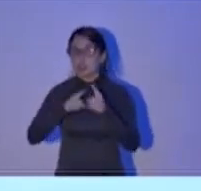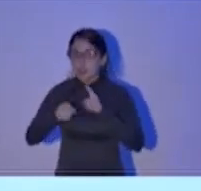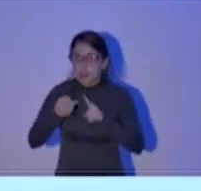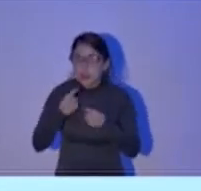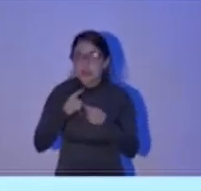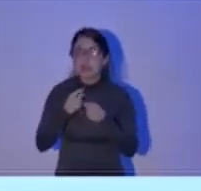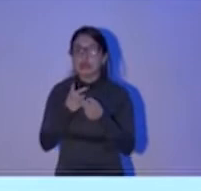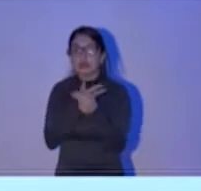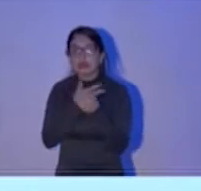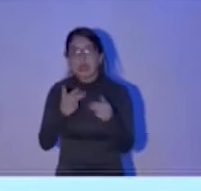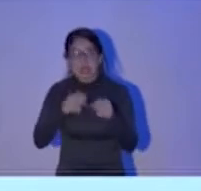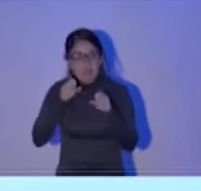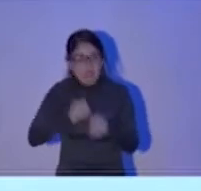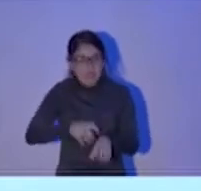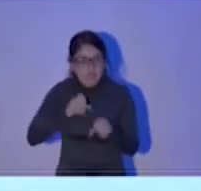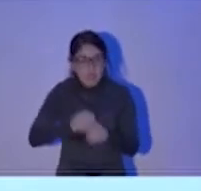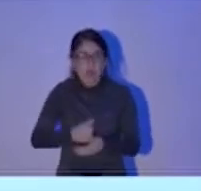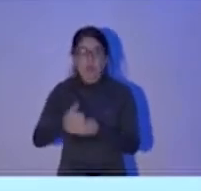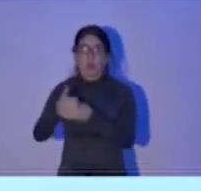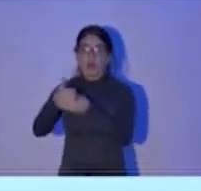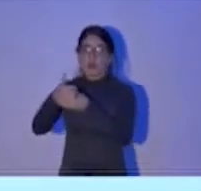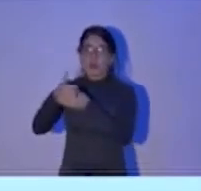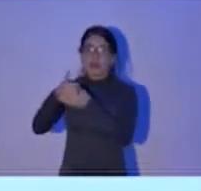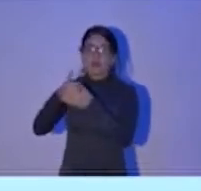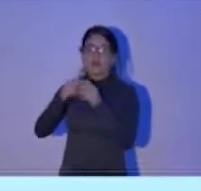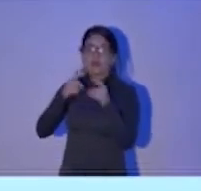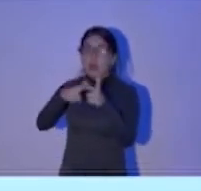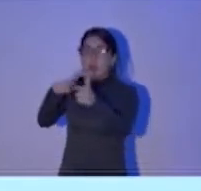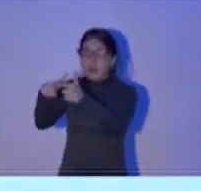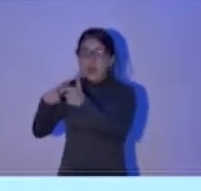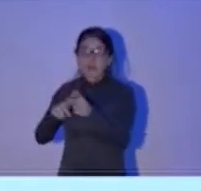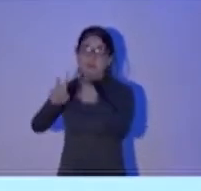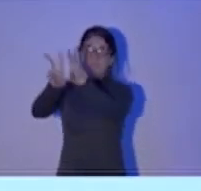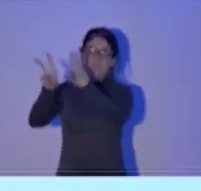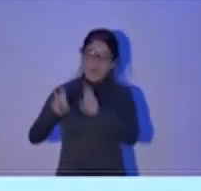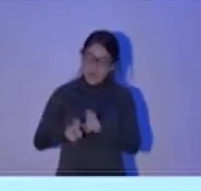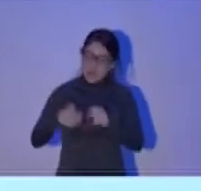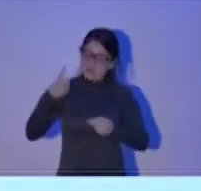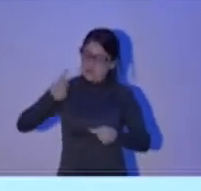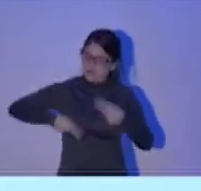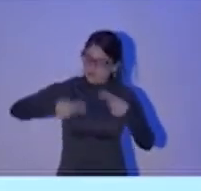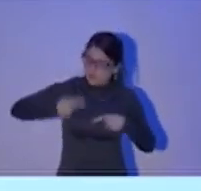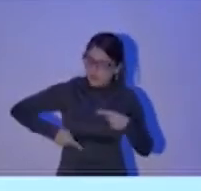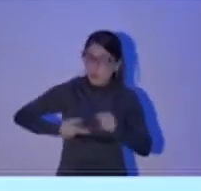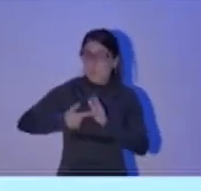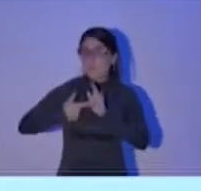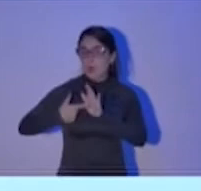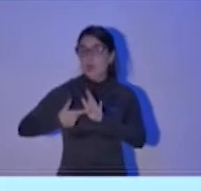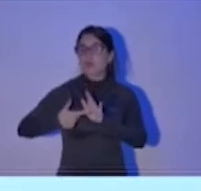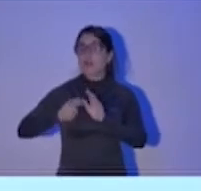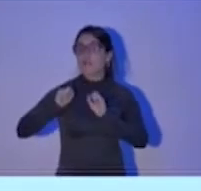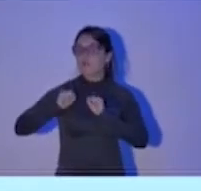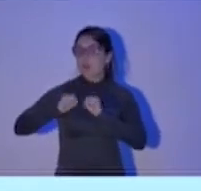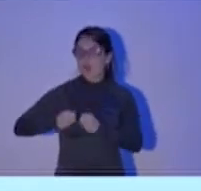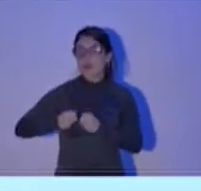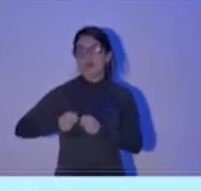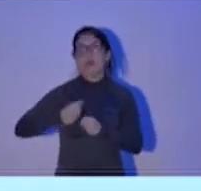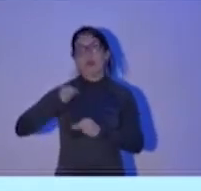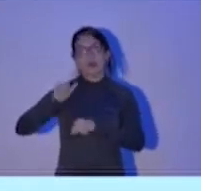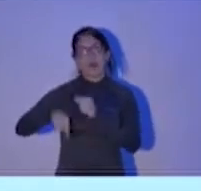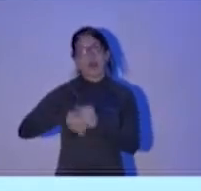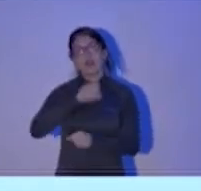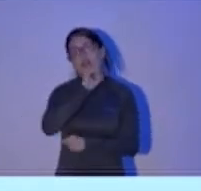nossas problemáticas para um debate, mostra que a força da mudança está em cada um de